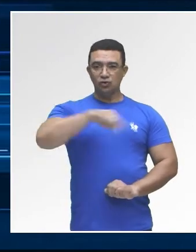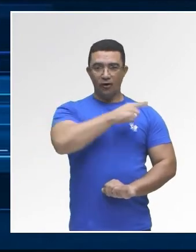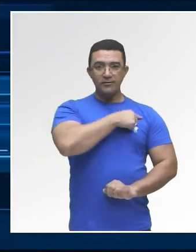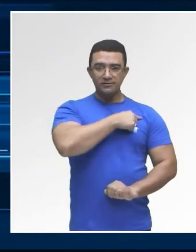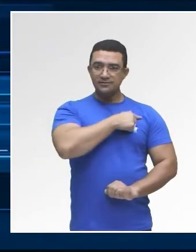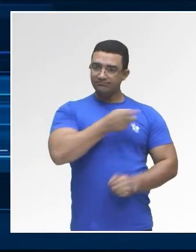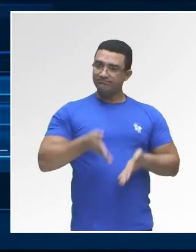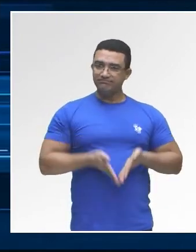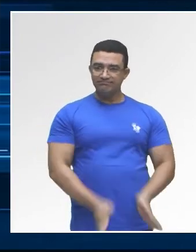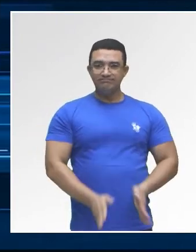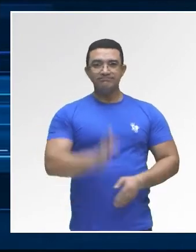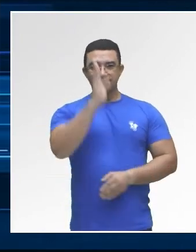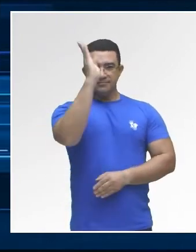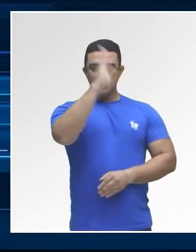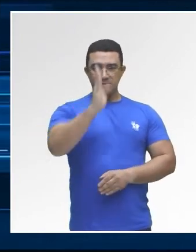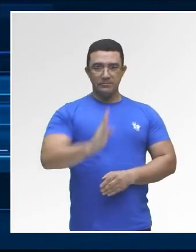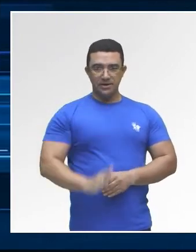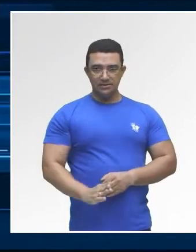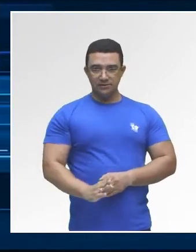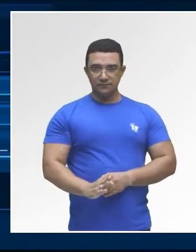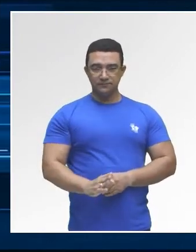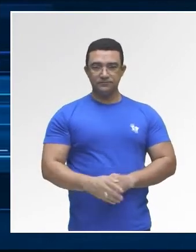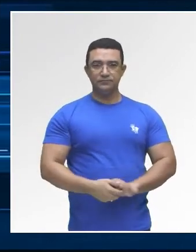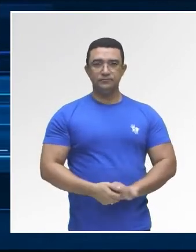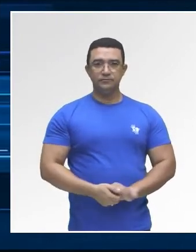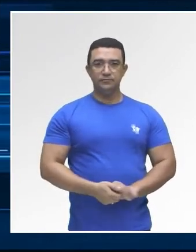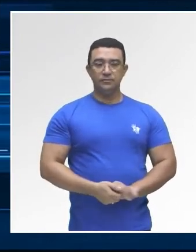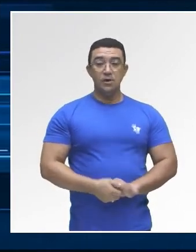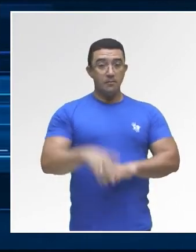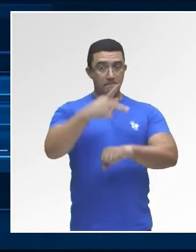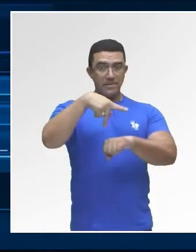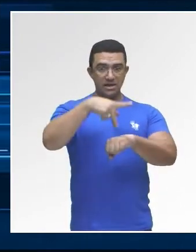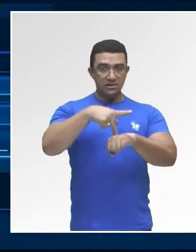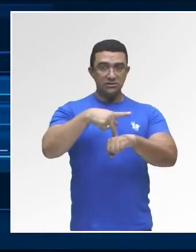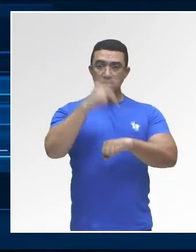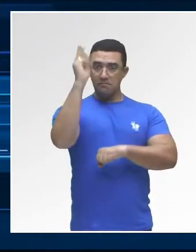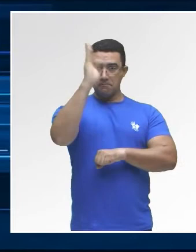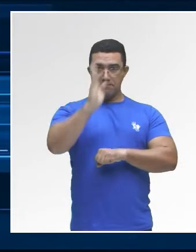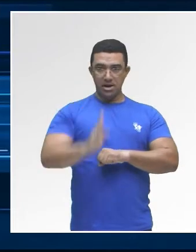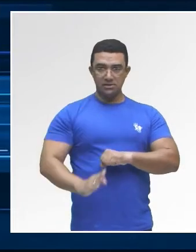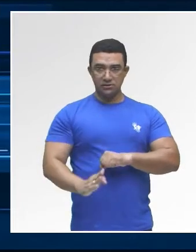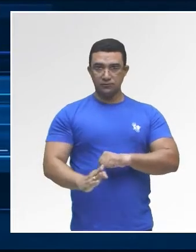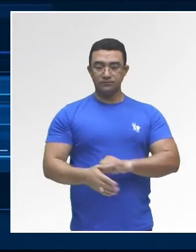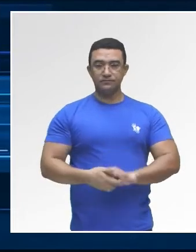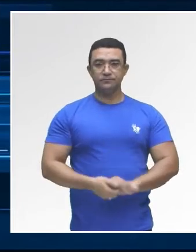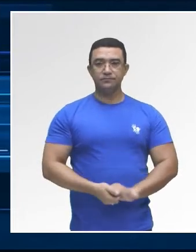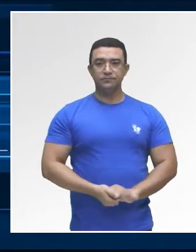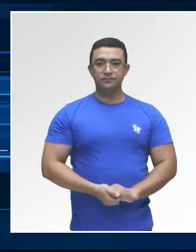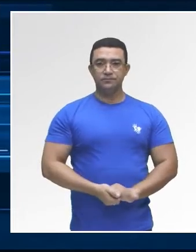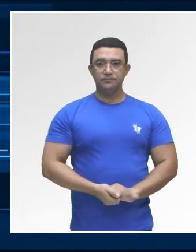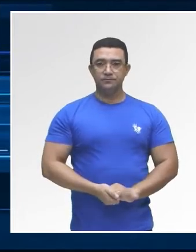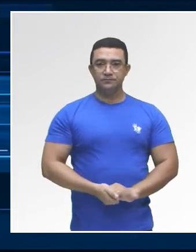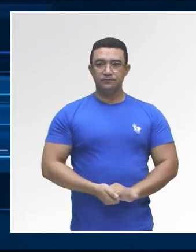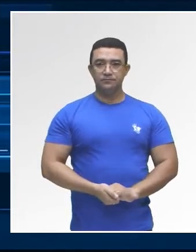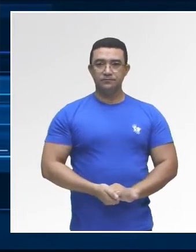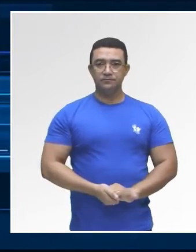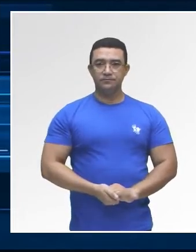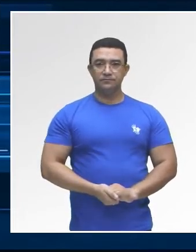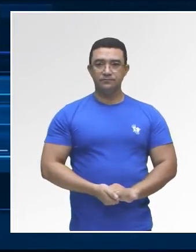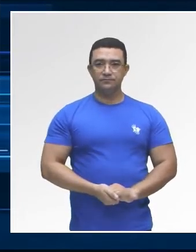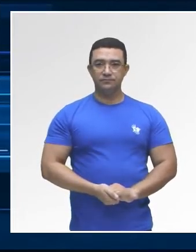Então, eles responderam, we're, lembro lá do verbo to be, não é? Do sujeito, we're, we